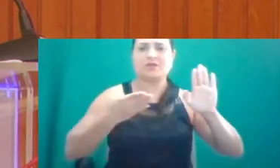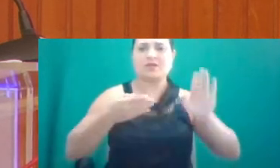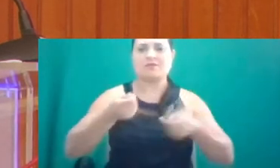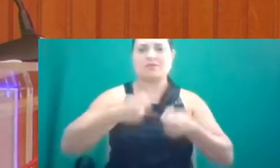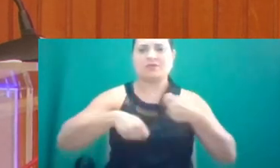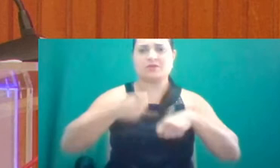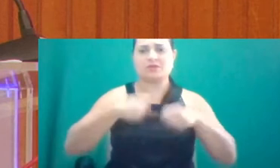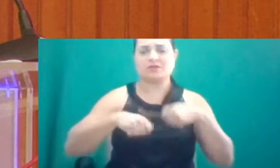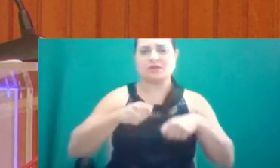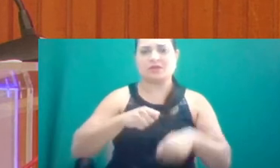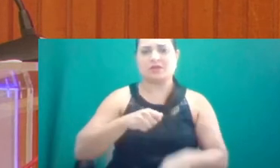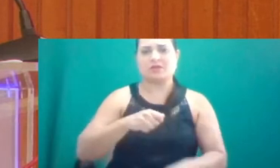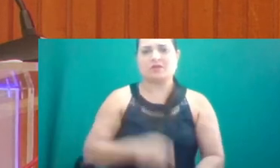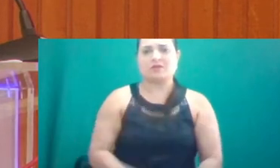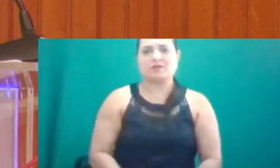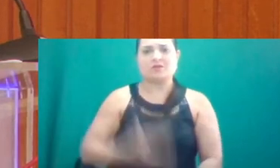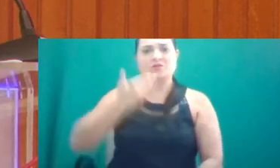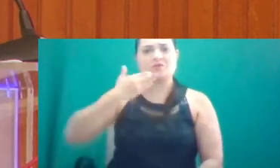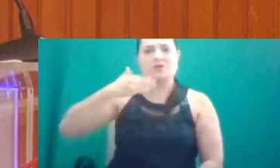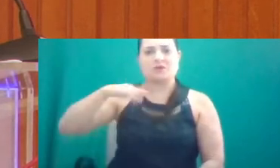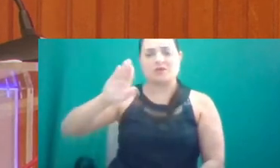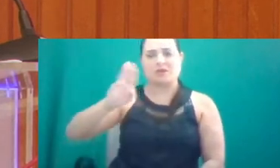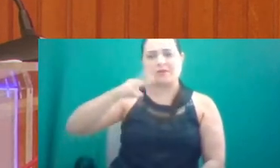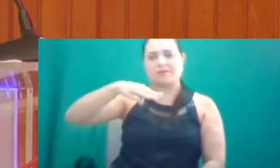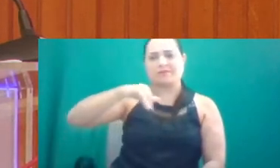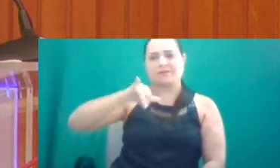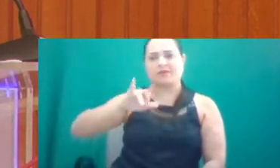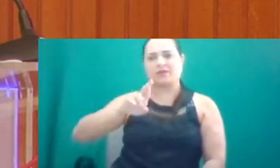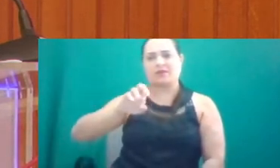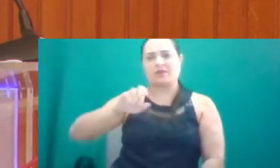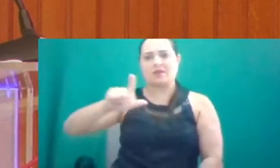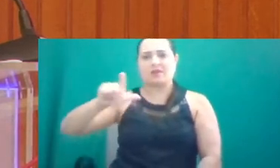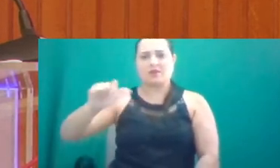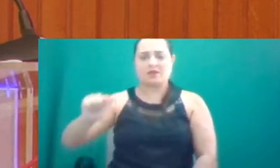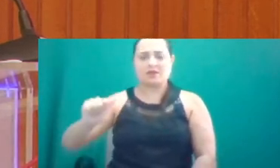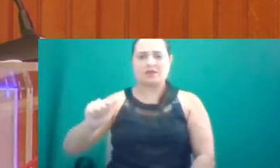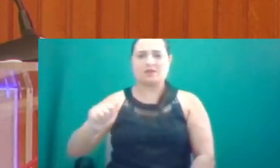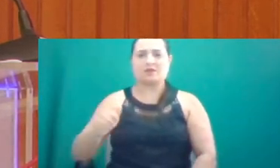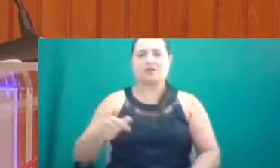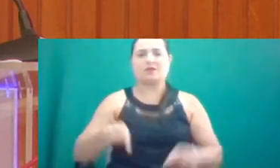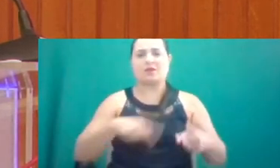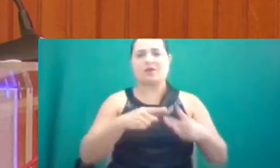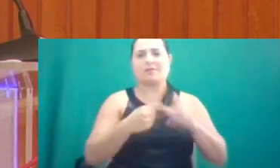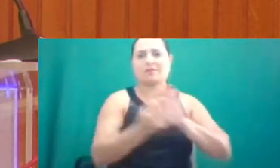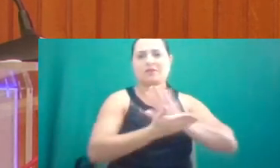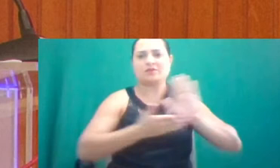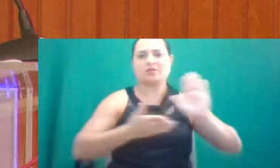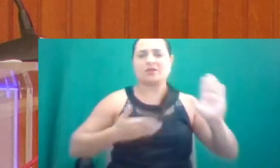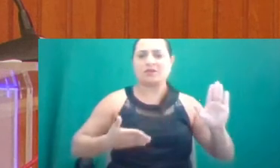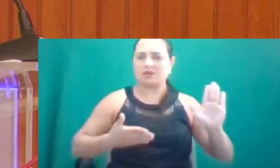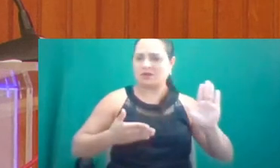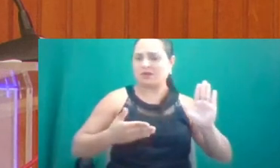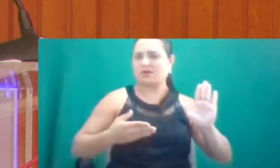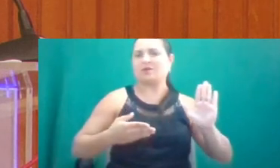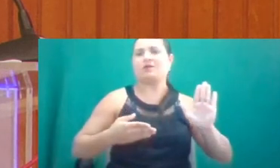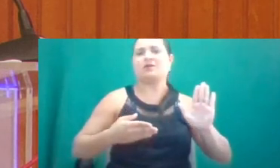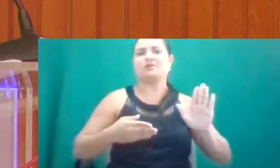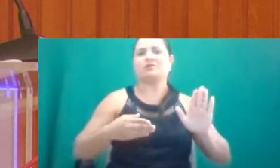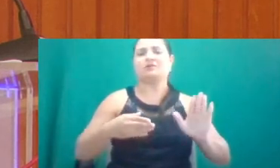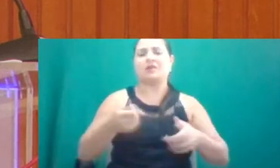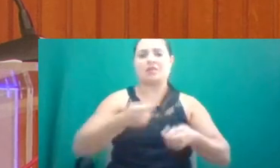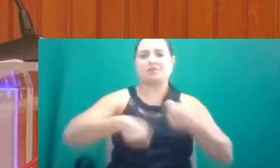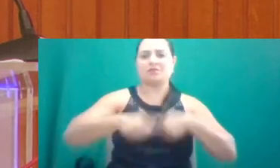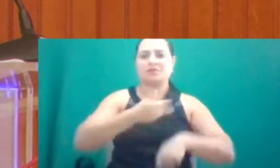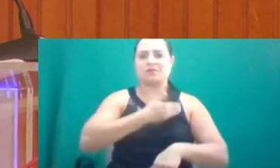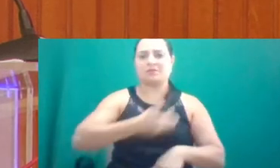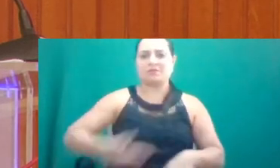Bezerra. Bacharelado em Ciências do Consumo, Rafael Augusto da Silva Ferreira.